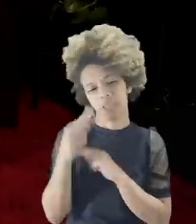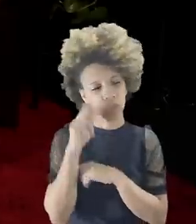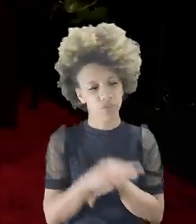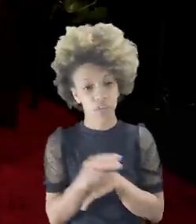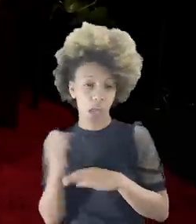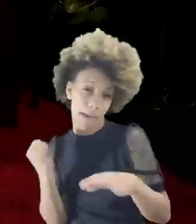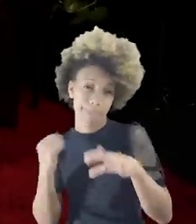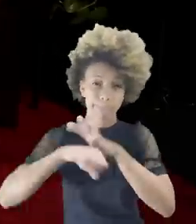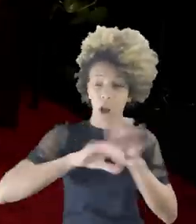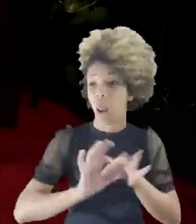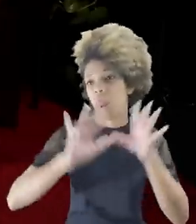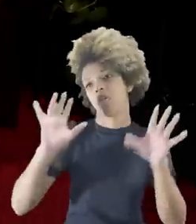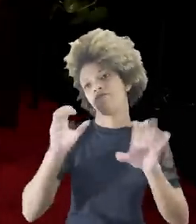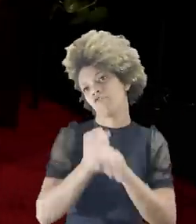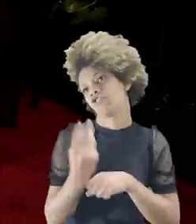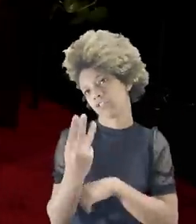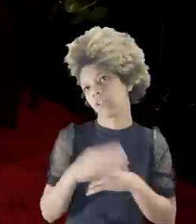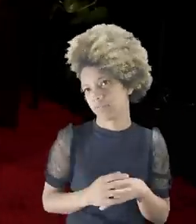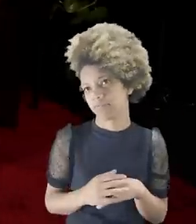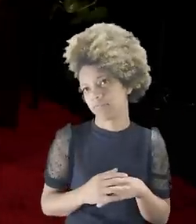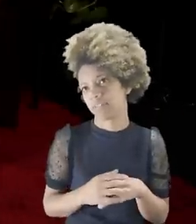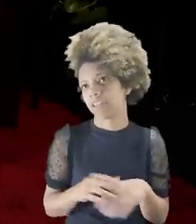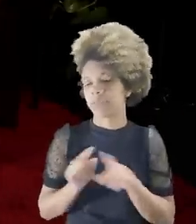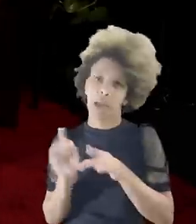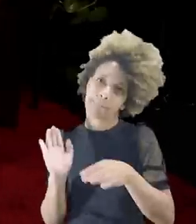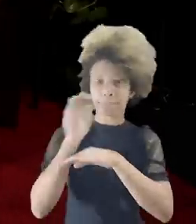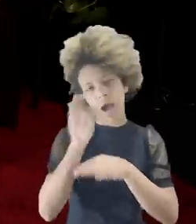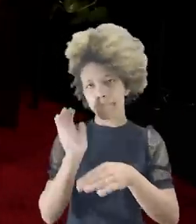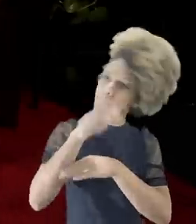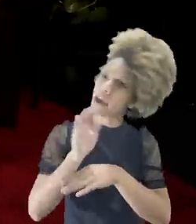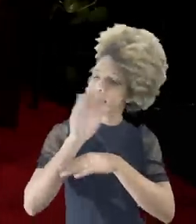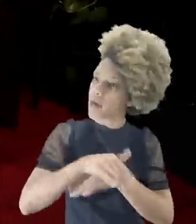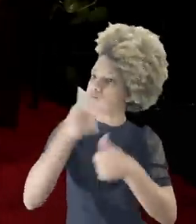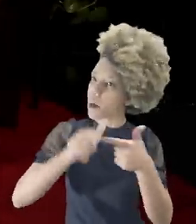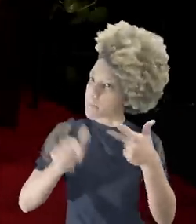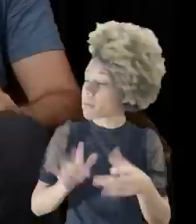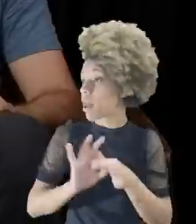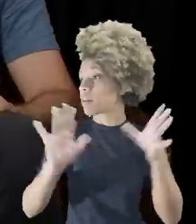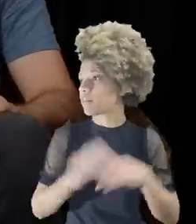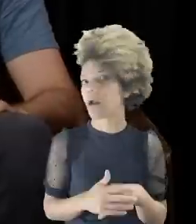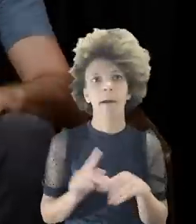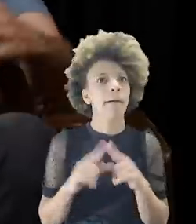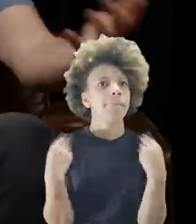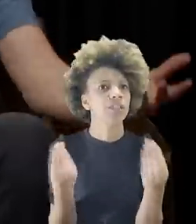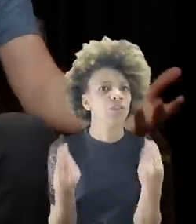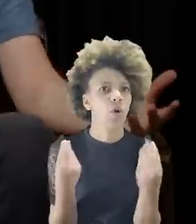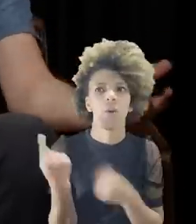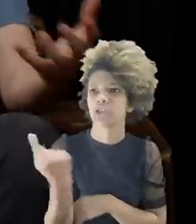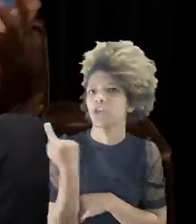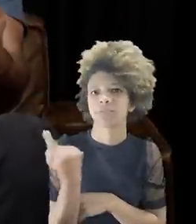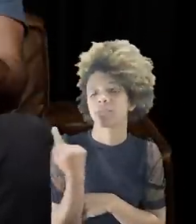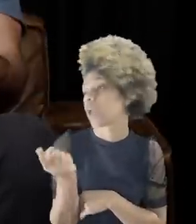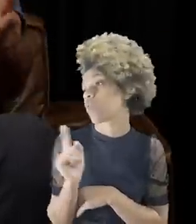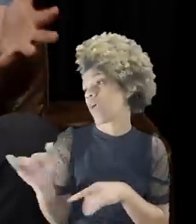o cara tá remessando livro de três E aí o cara mete três bolas seguidas e o cara tava remessando o livro mas como é que deixa o cara